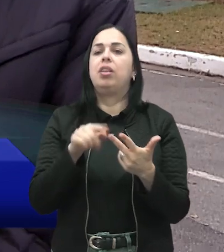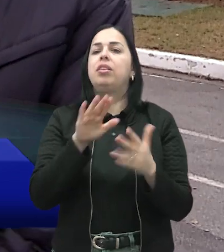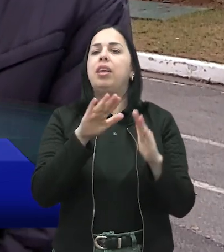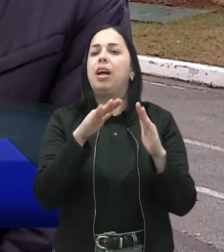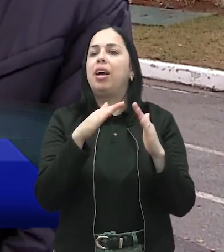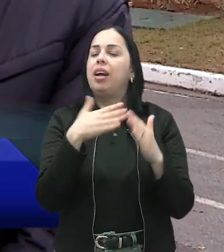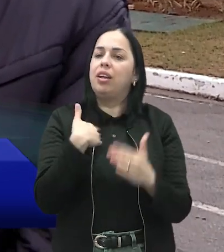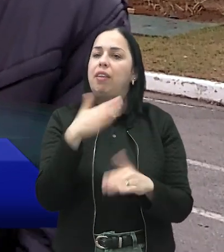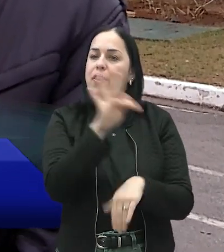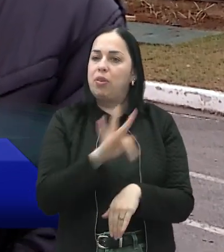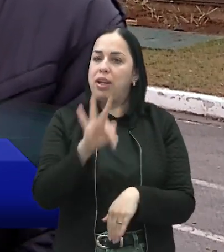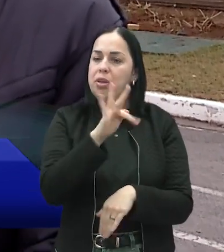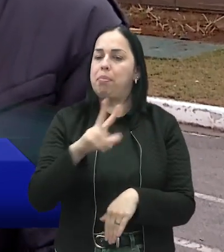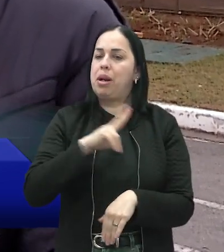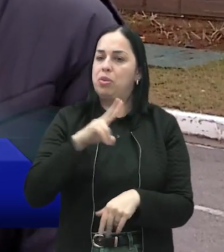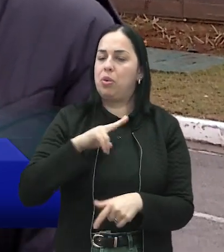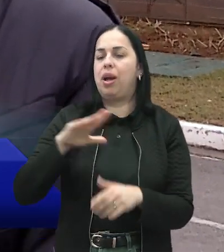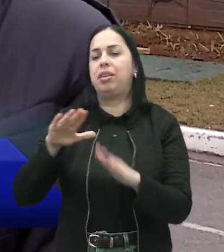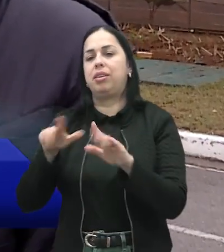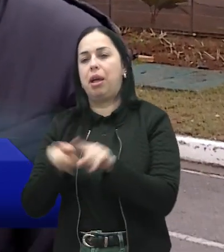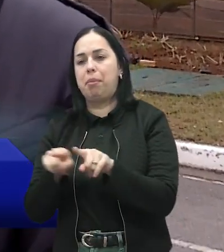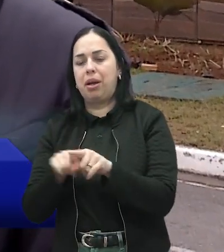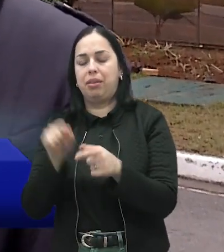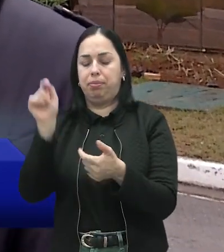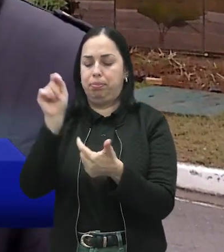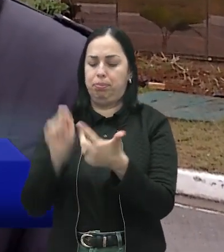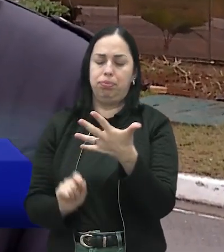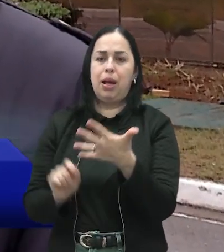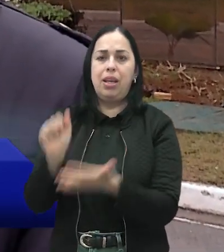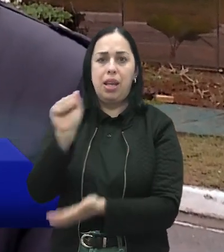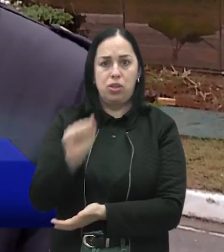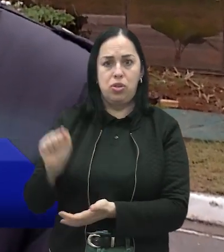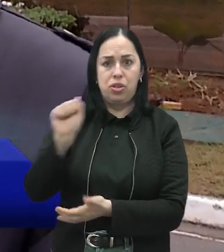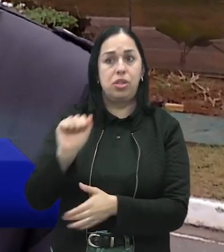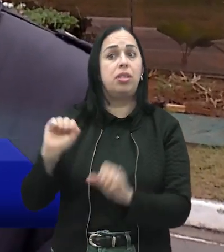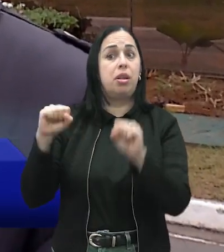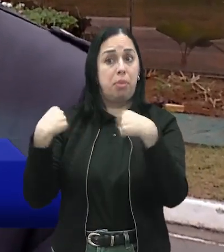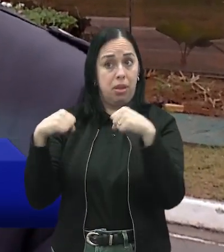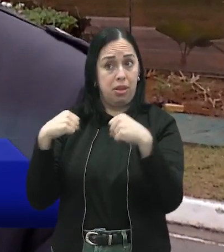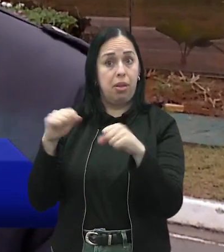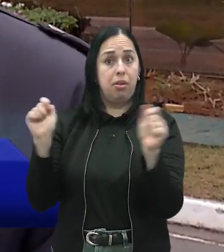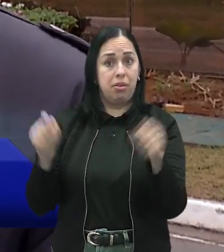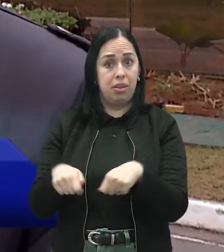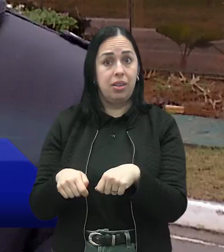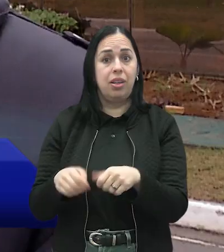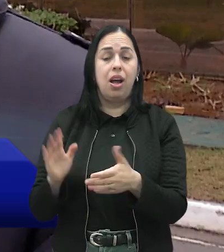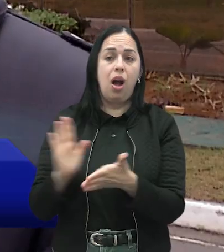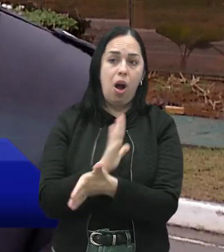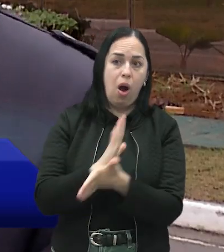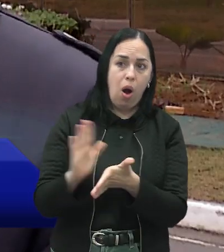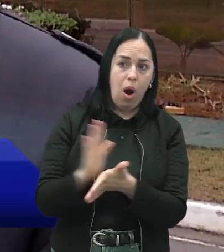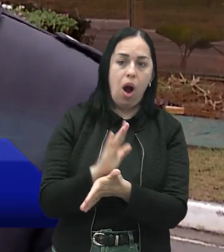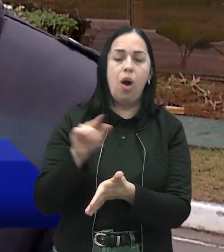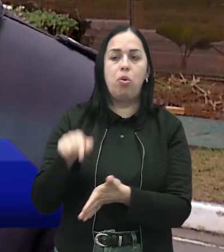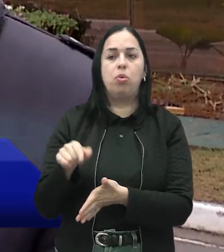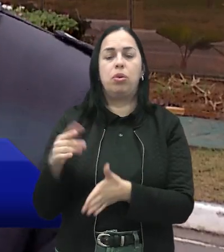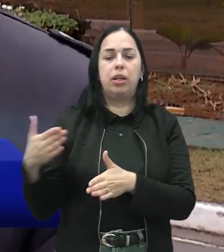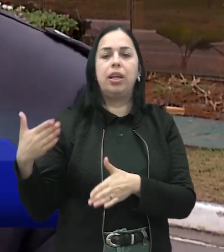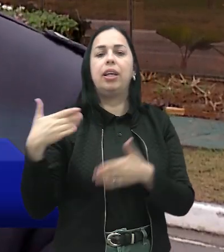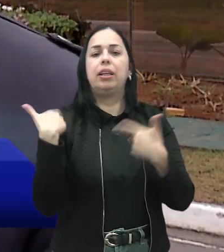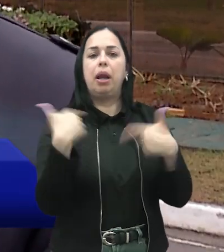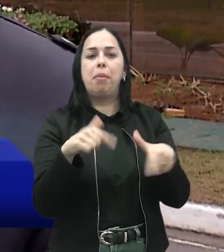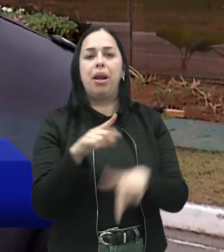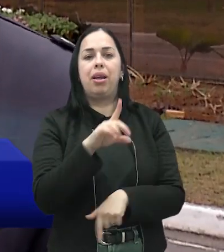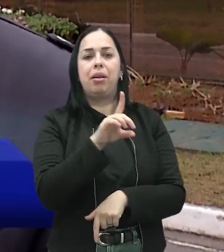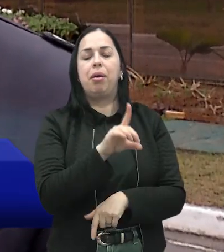rede pública e particular, profissionais de entidades, clubes e associações e academias, tá? E educadores que atuam com o